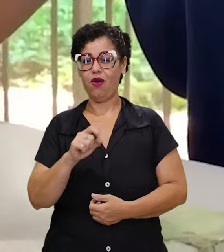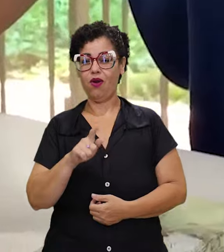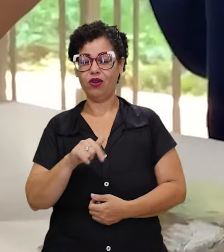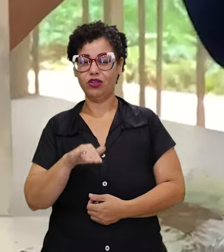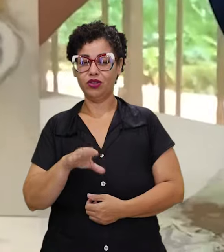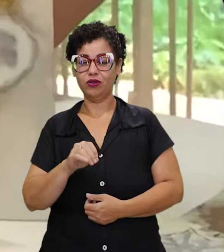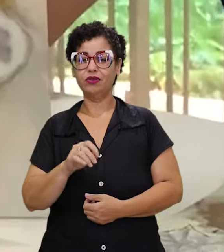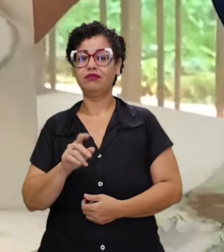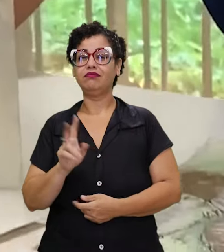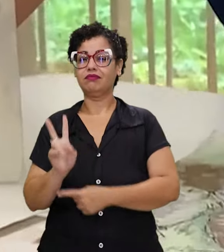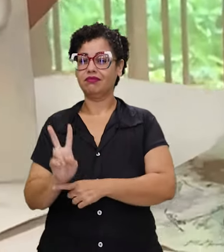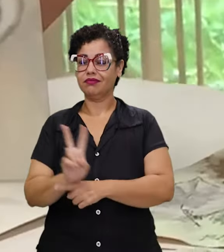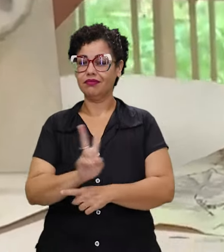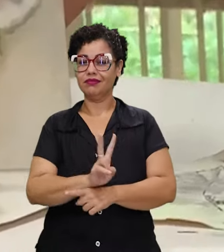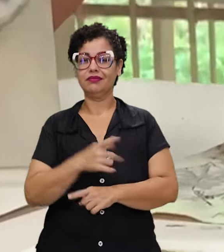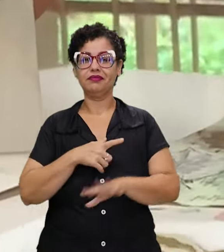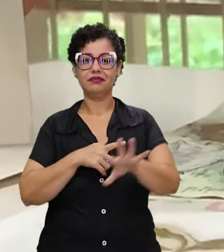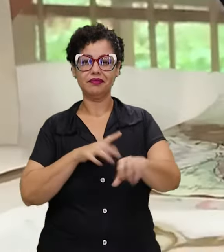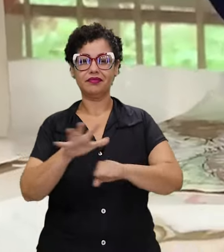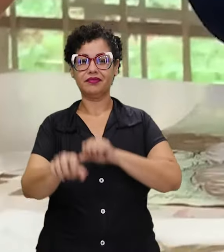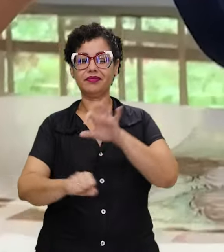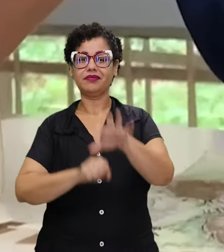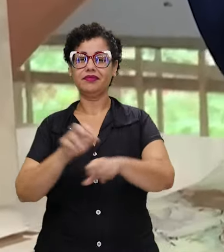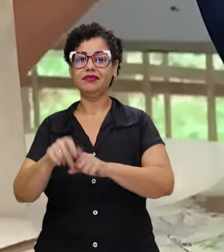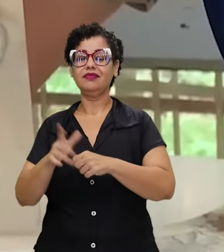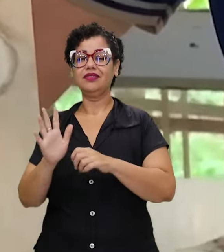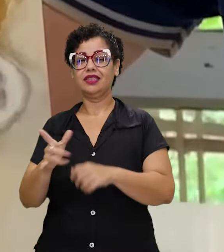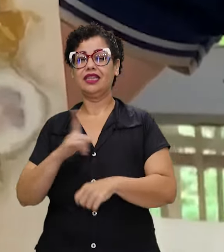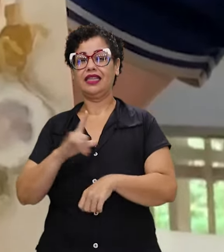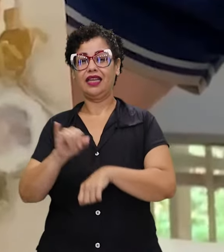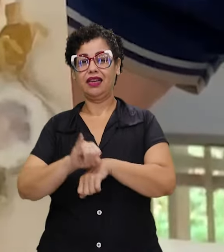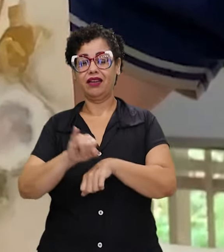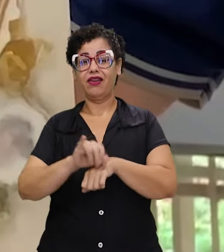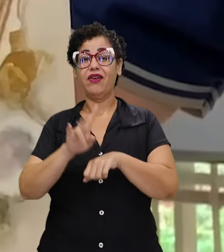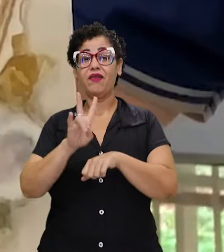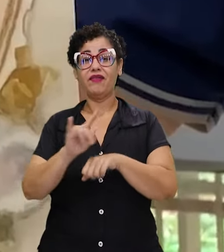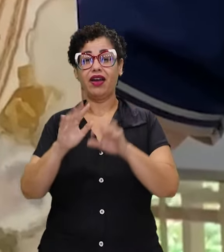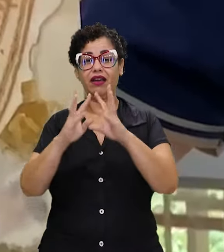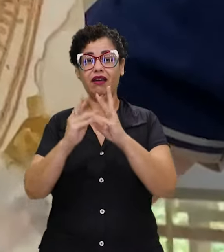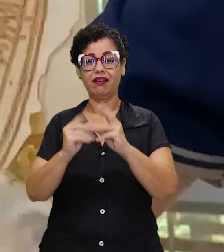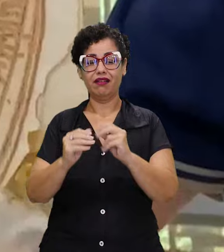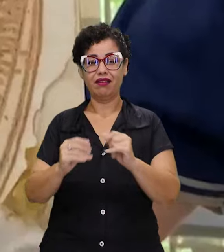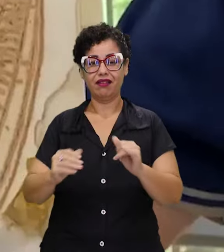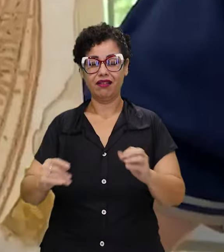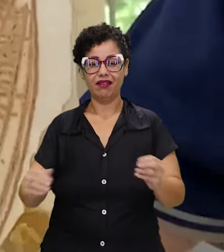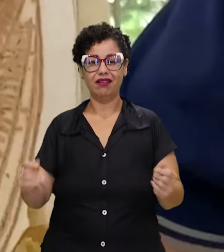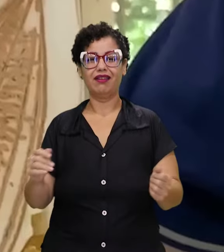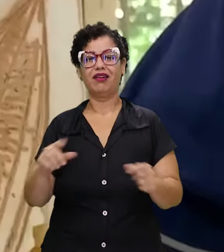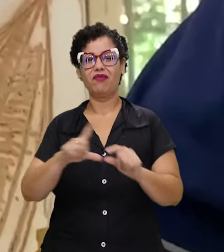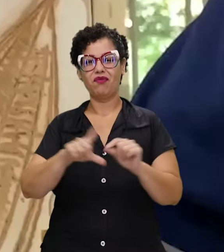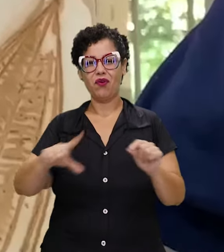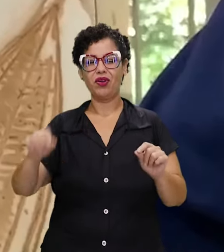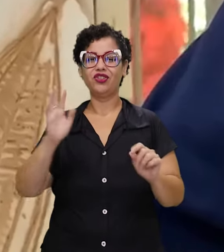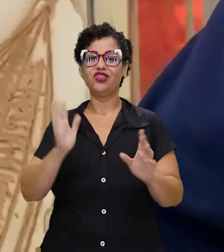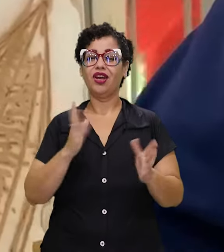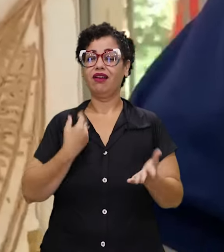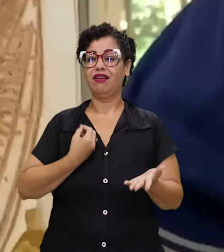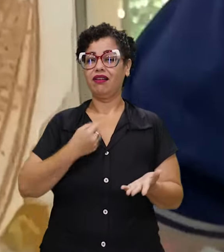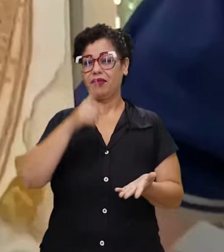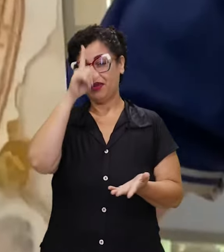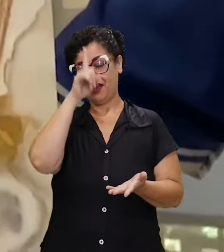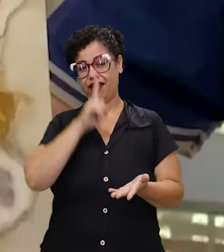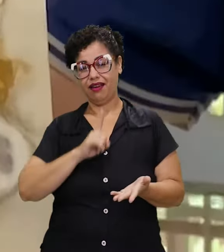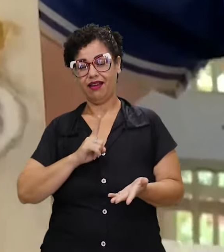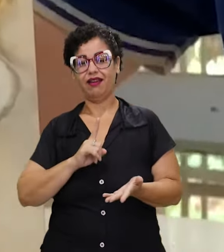pego sempre as folhas que estão em processo de decomposição na natureza, estão amareladas,